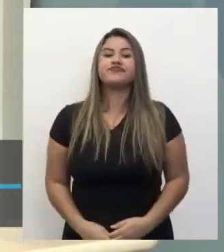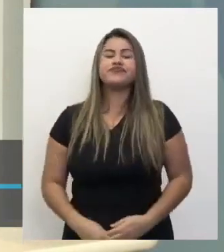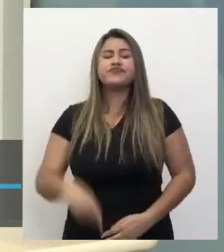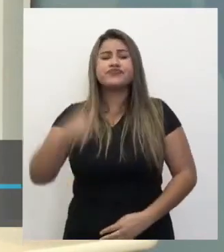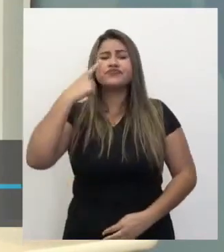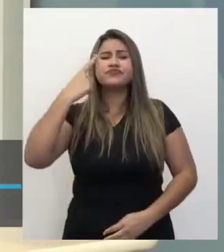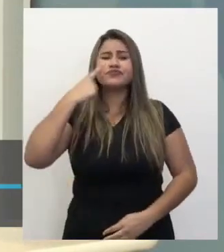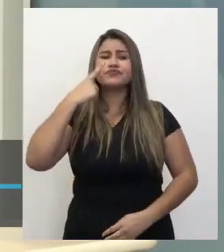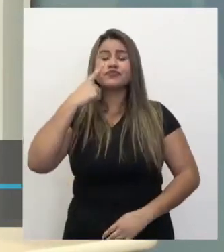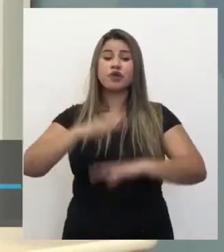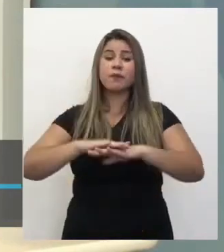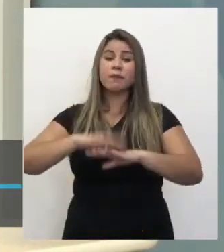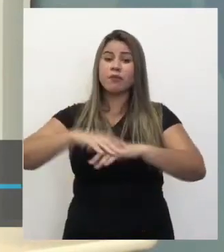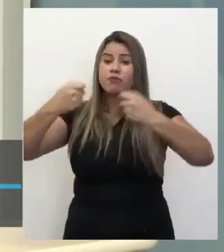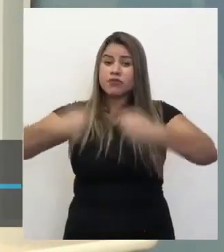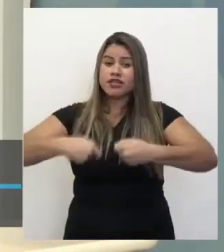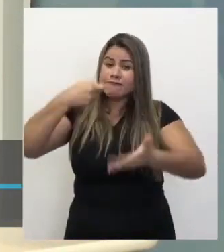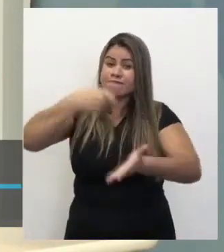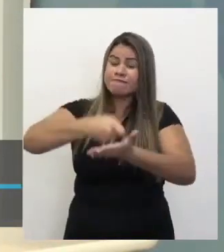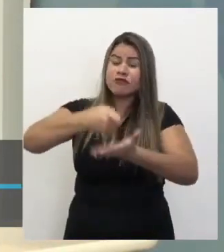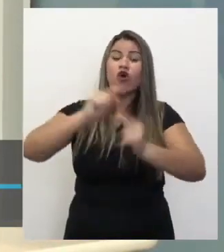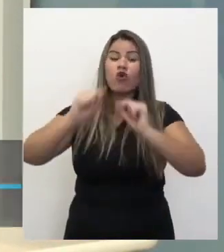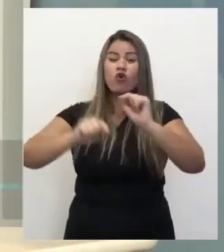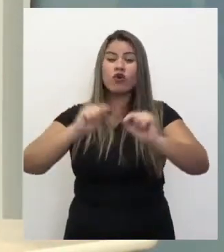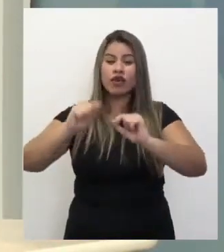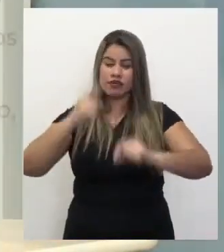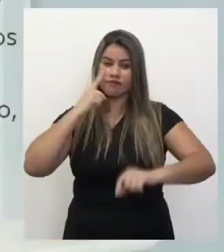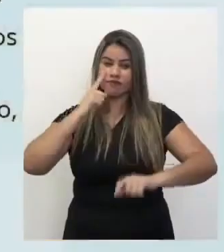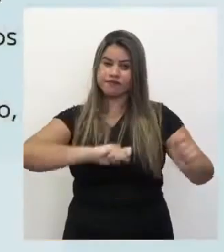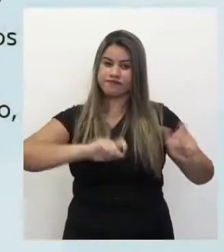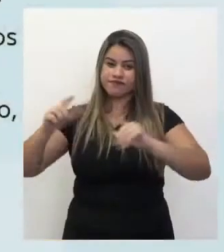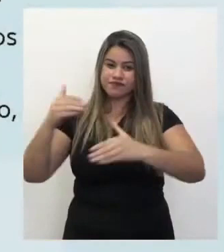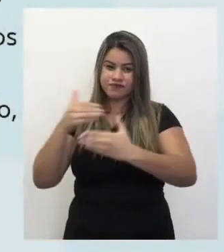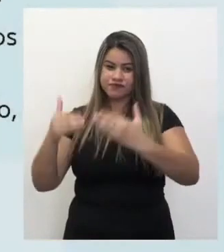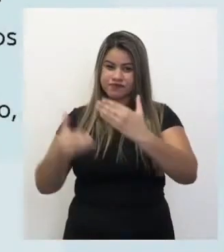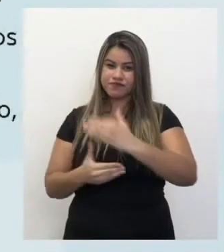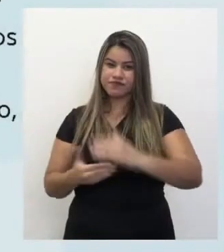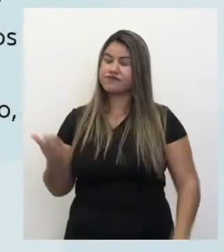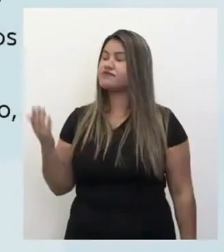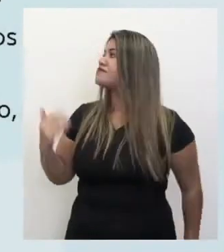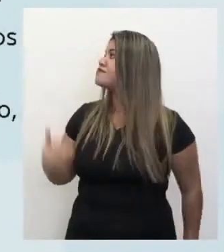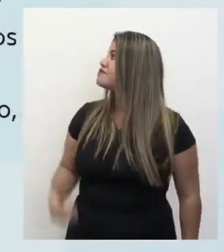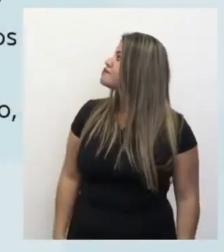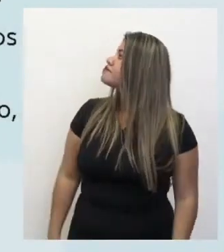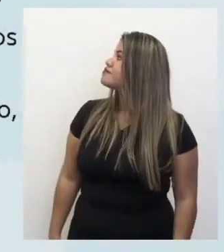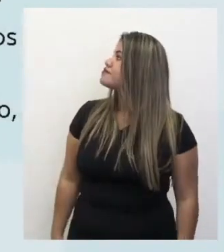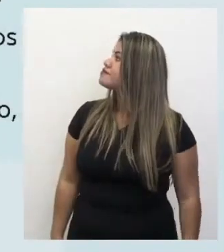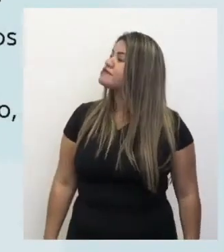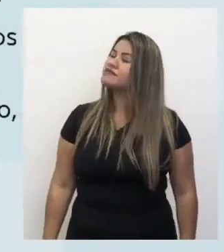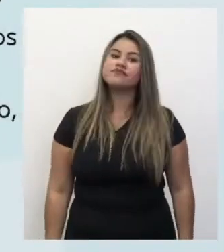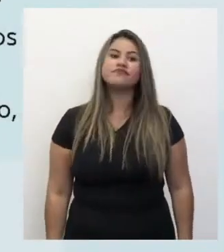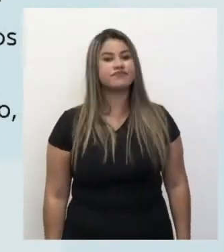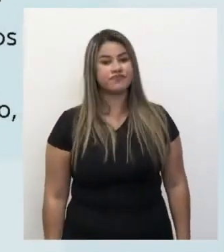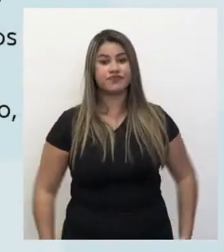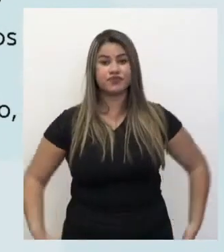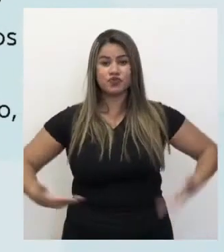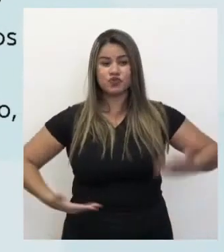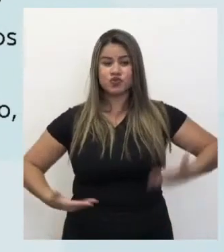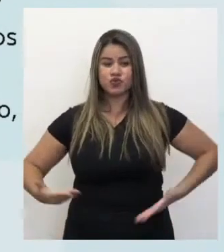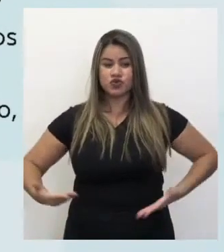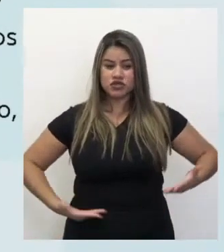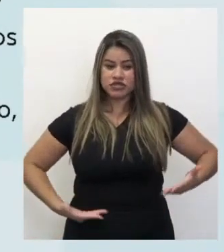as obrigações do servo na próxima tela. Então, olha só, o servo, ele tem,